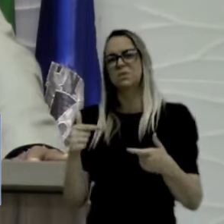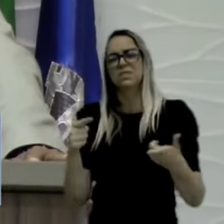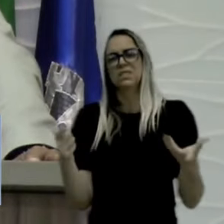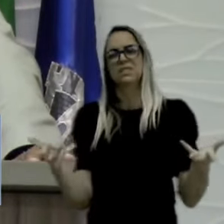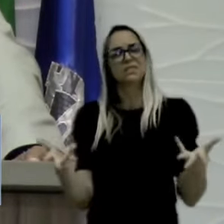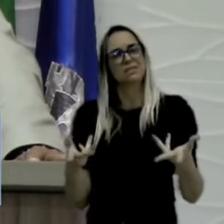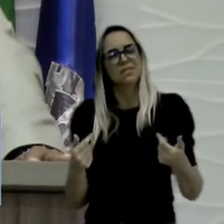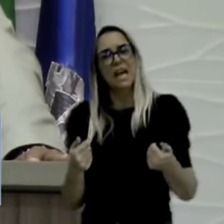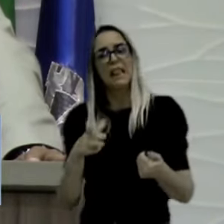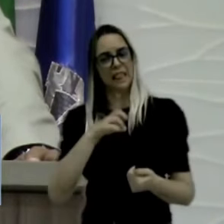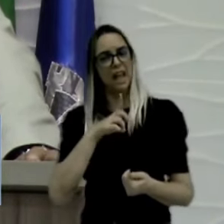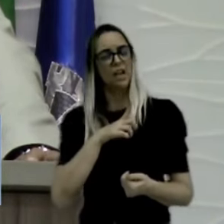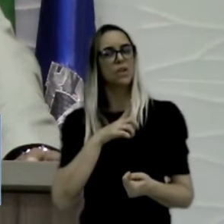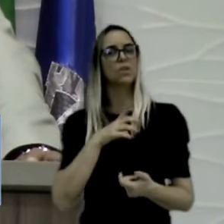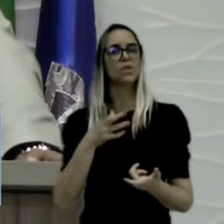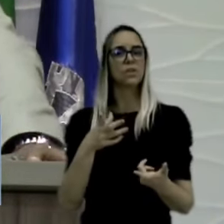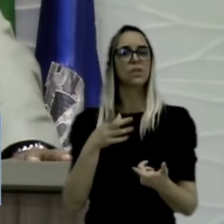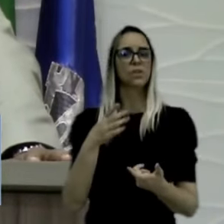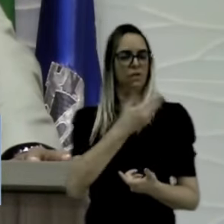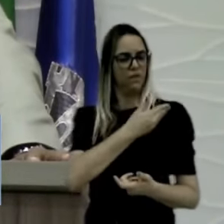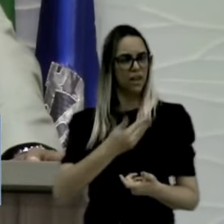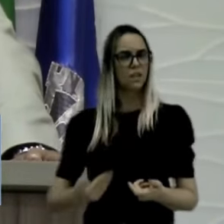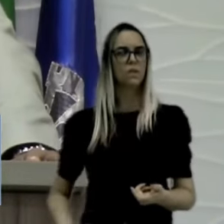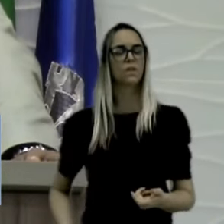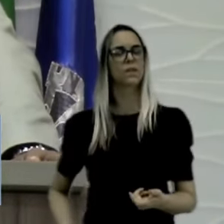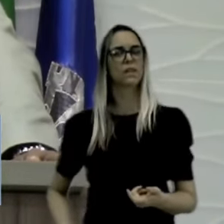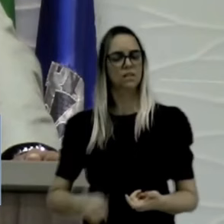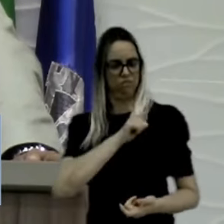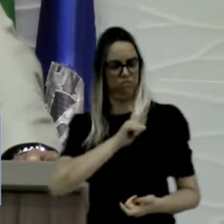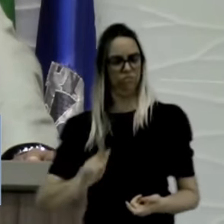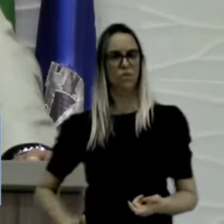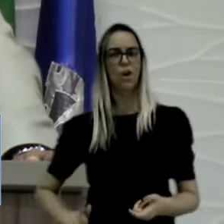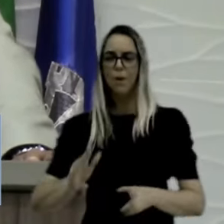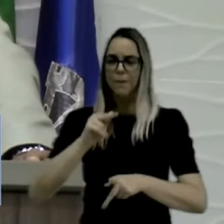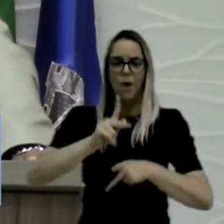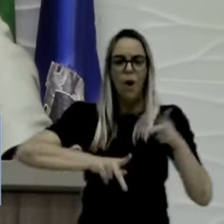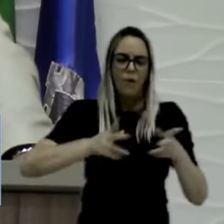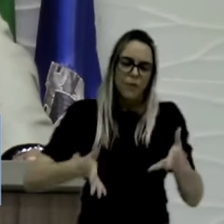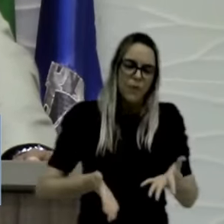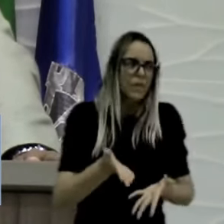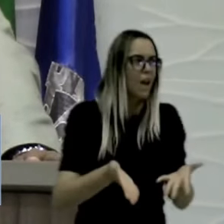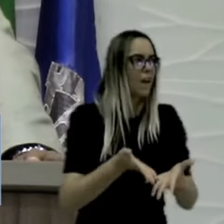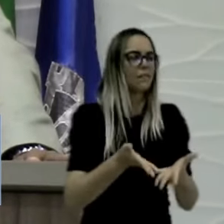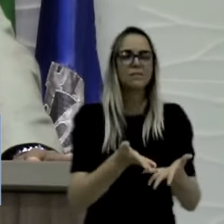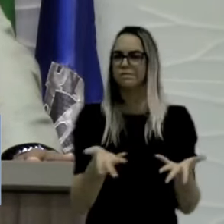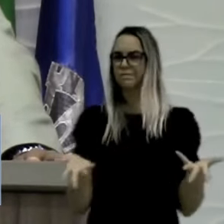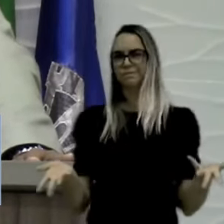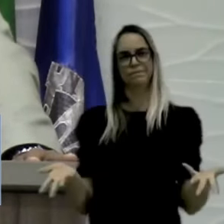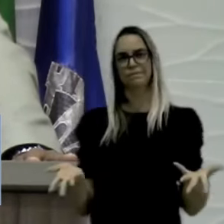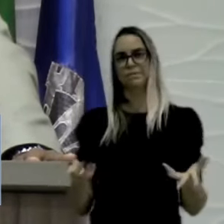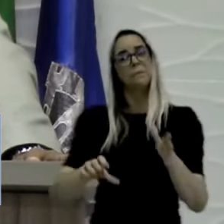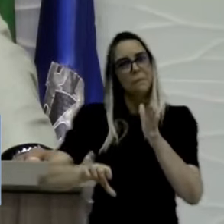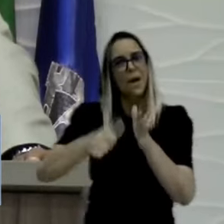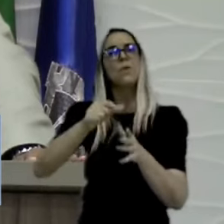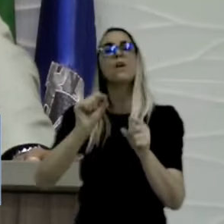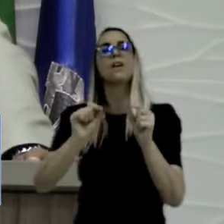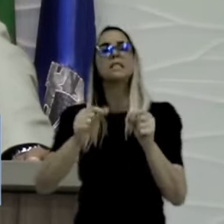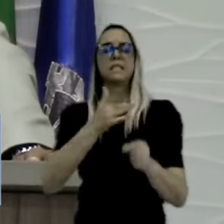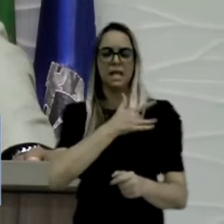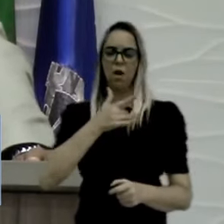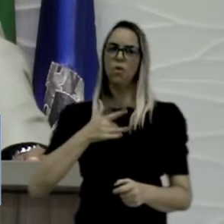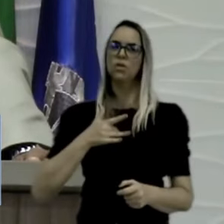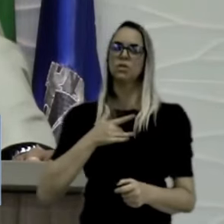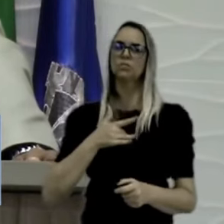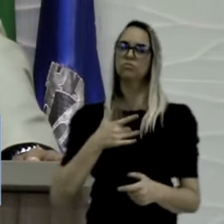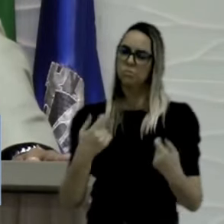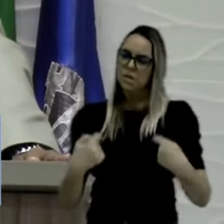temos uma governadora e não tratar bem do nosso povo. Aí eu sei que tem asfalto, tem tudo, mas primeiro saúde. Primeiro a gente tem que